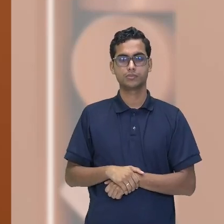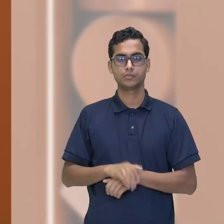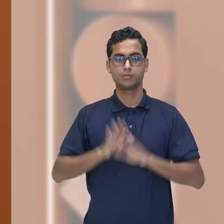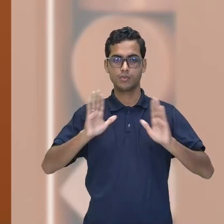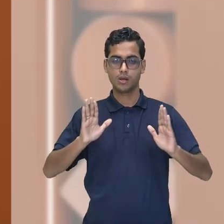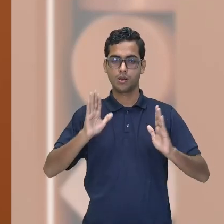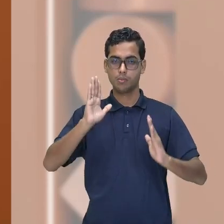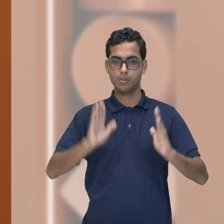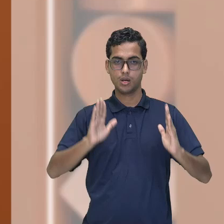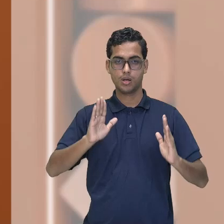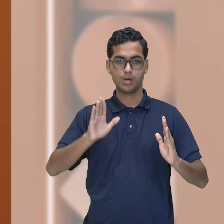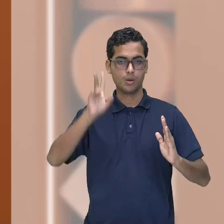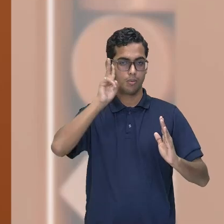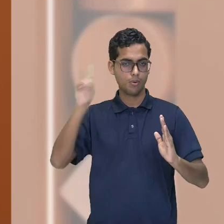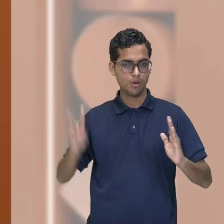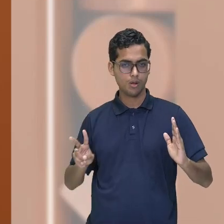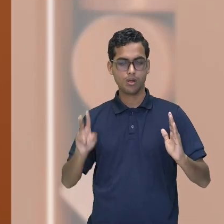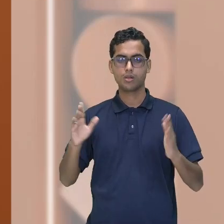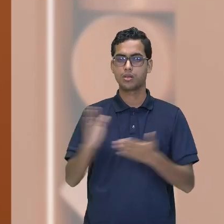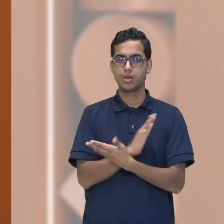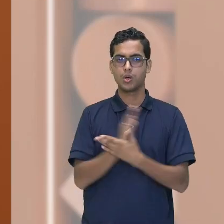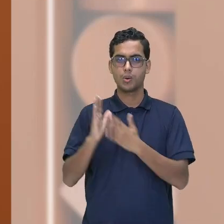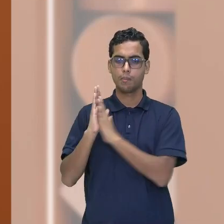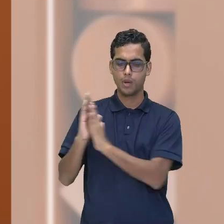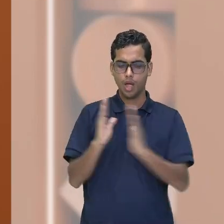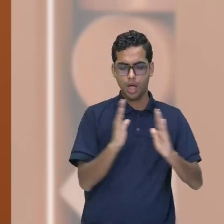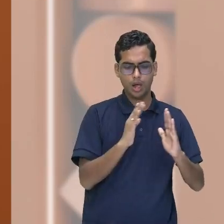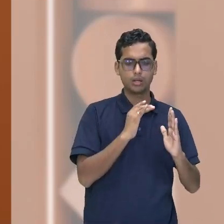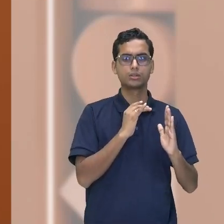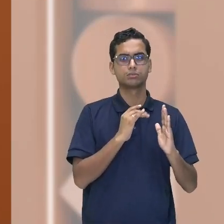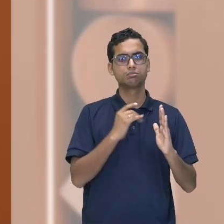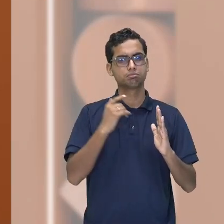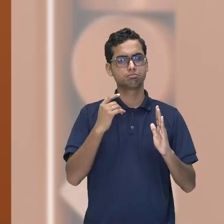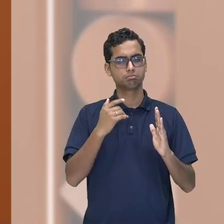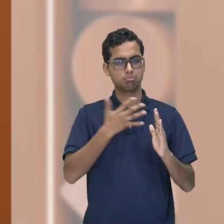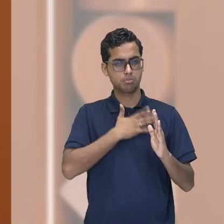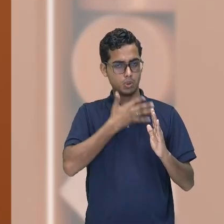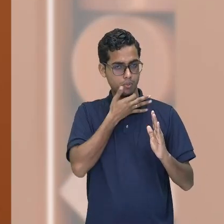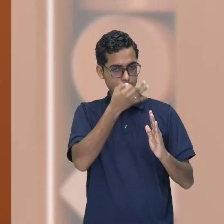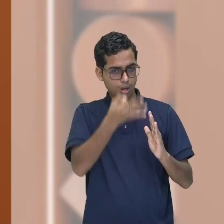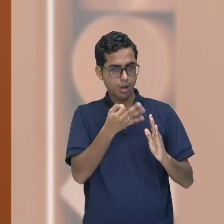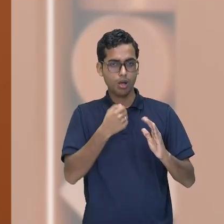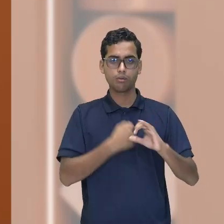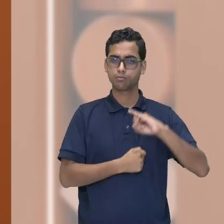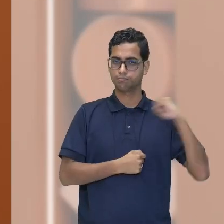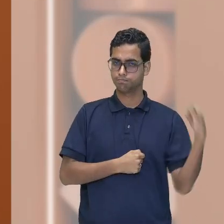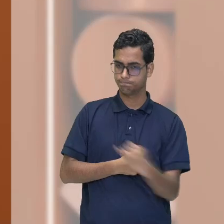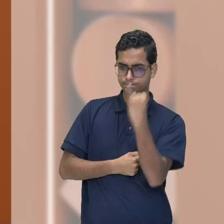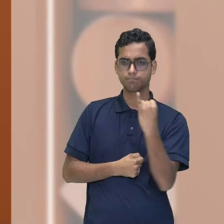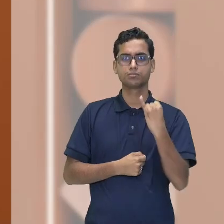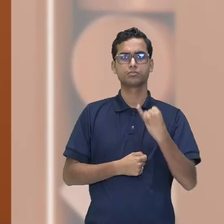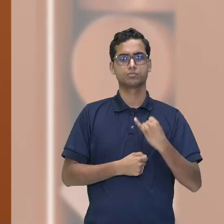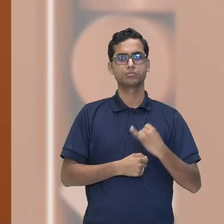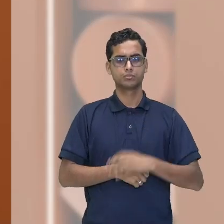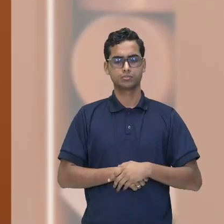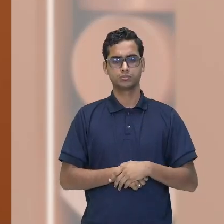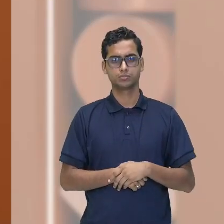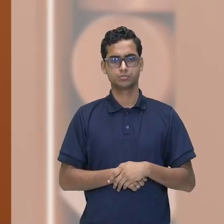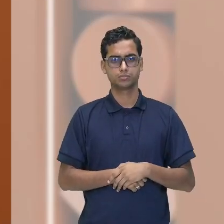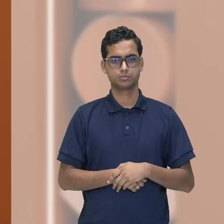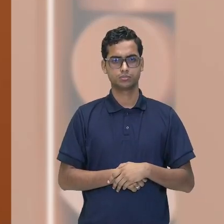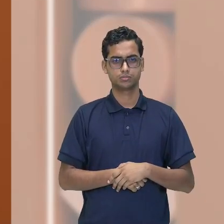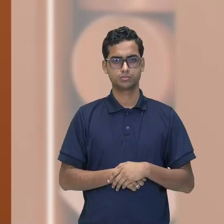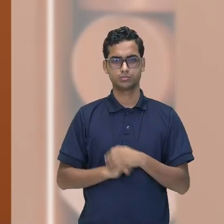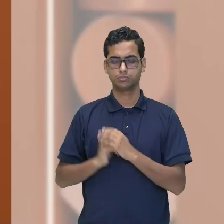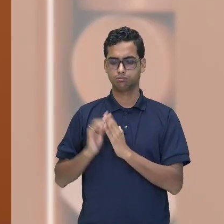histórico, tem alguns fatos que eu considero mais importantes, tá? Que vão separar fases